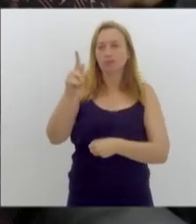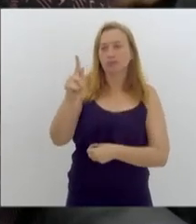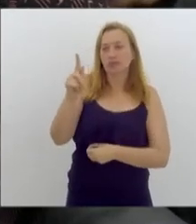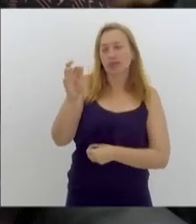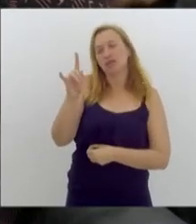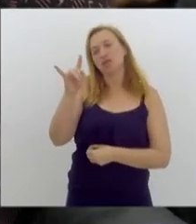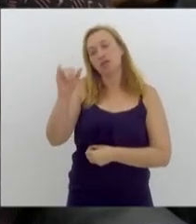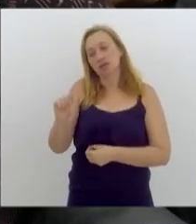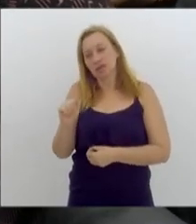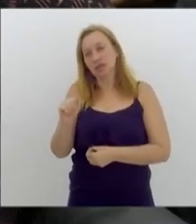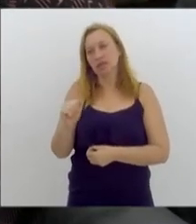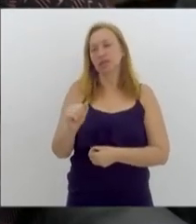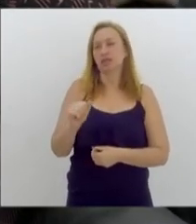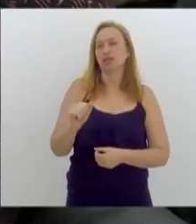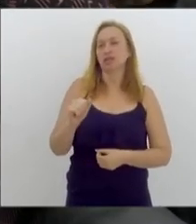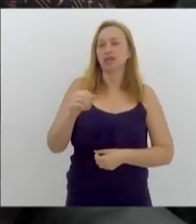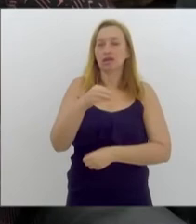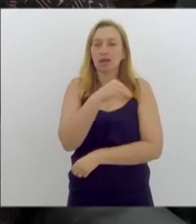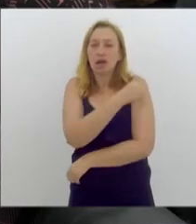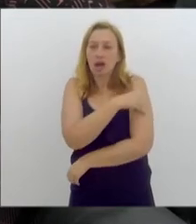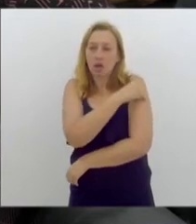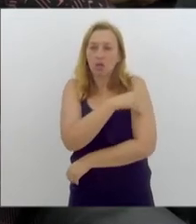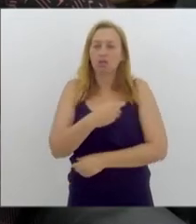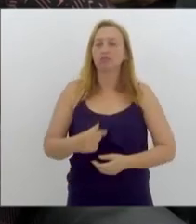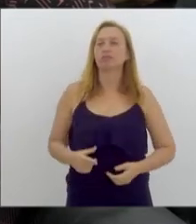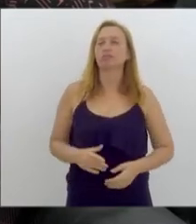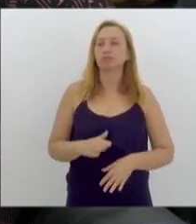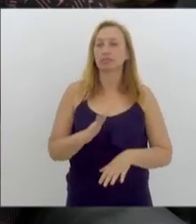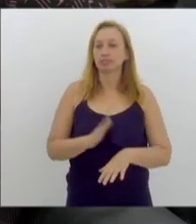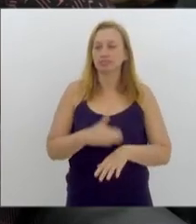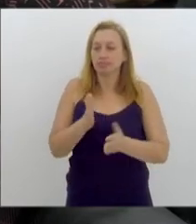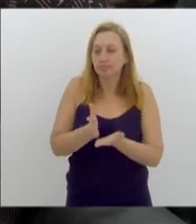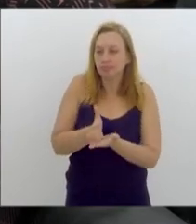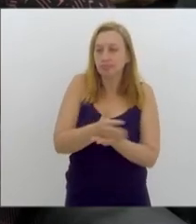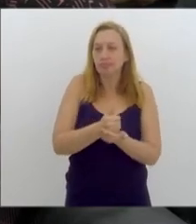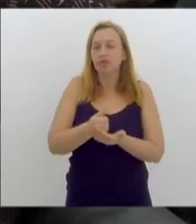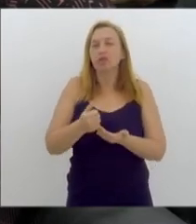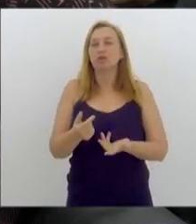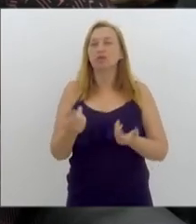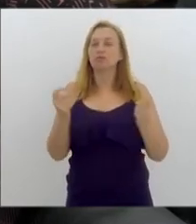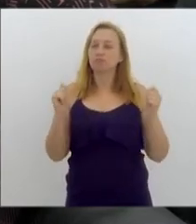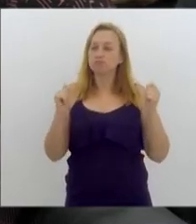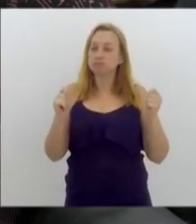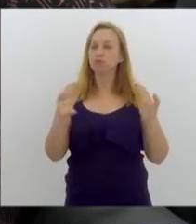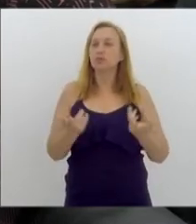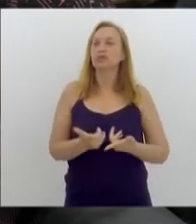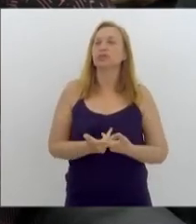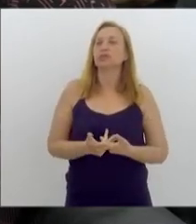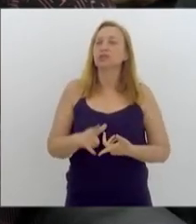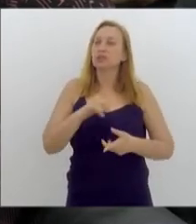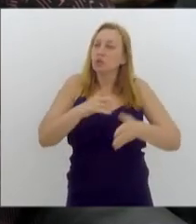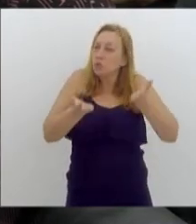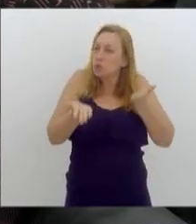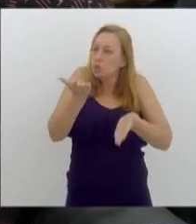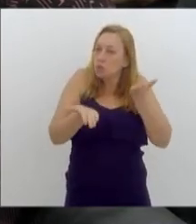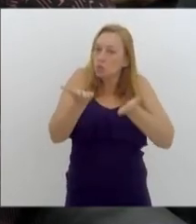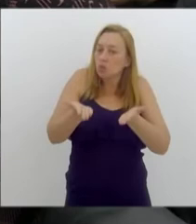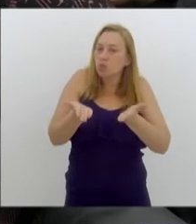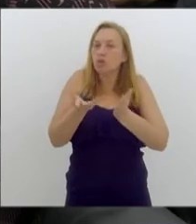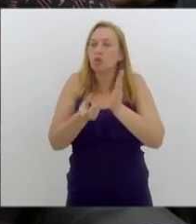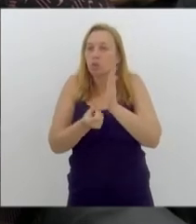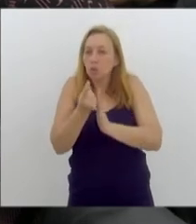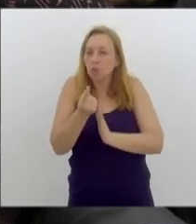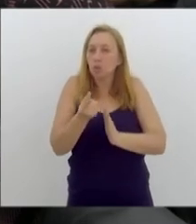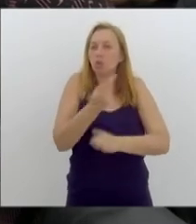nós temos a maior alíquota né então o que a gente torce é que tenha um equilíbrio para que as Finanças